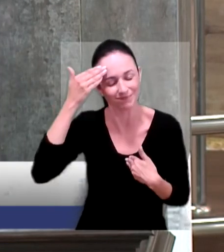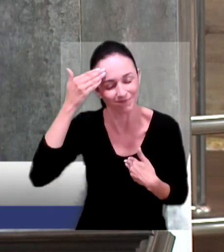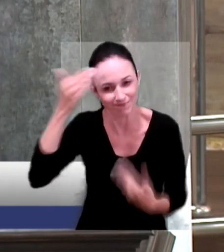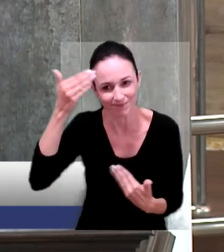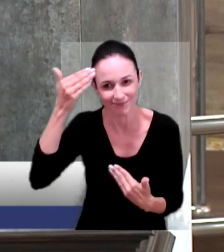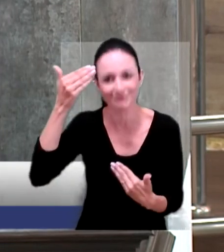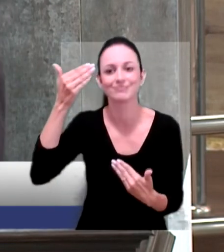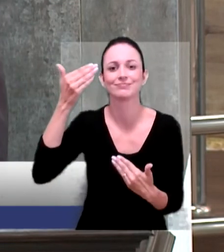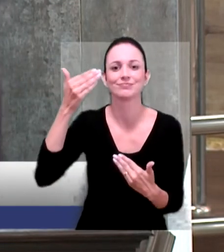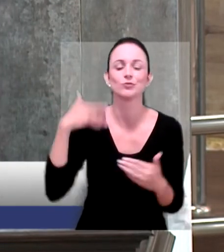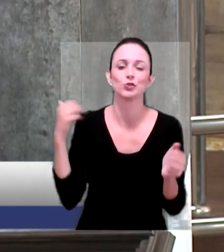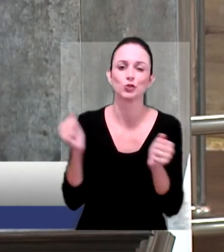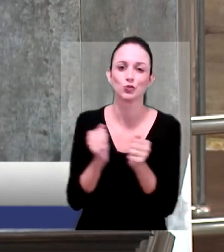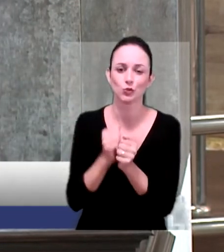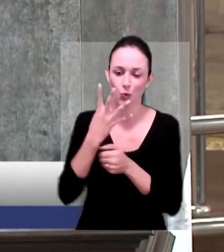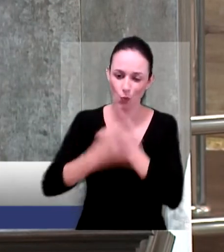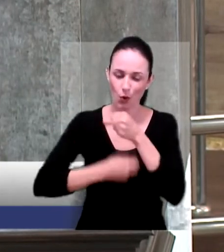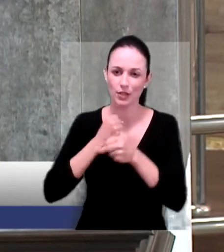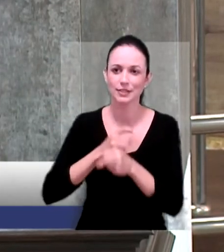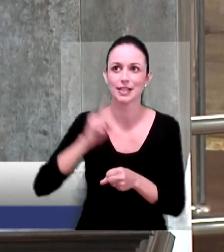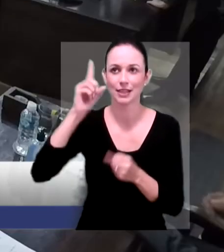juntos 4 anos, se Deus quiser.